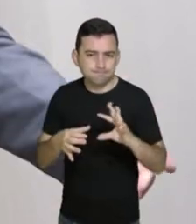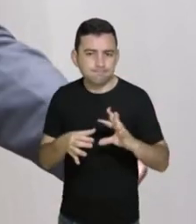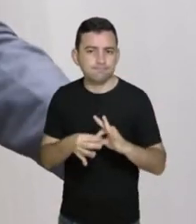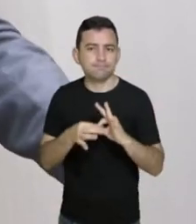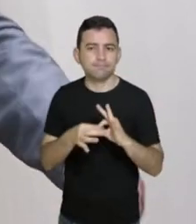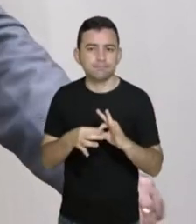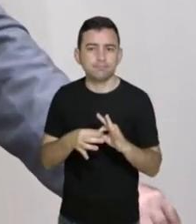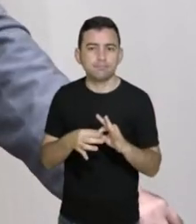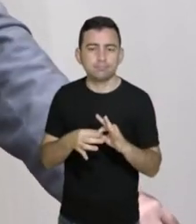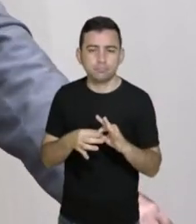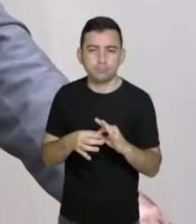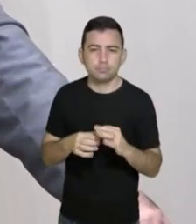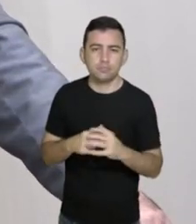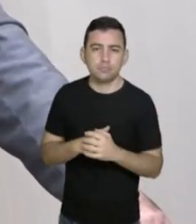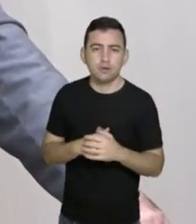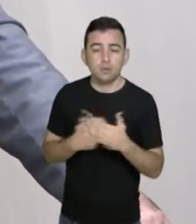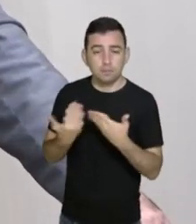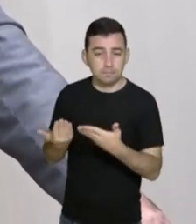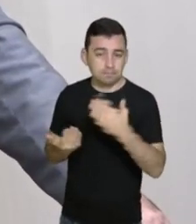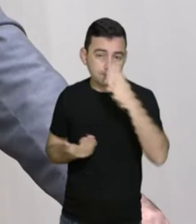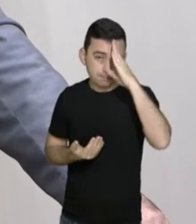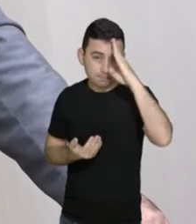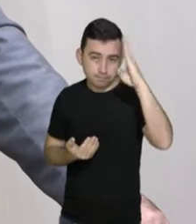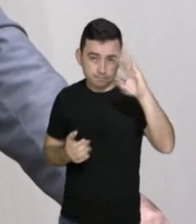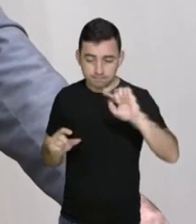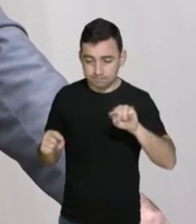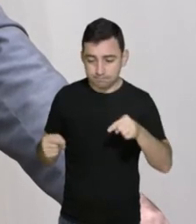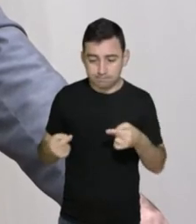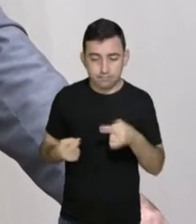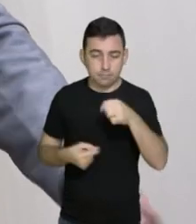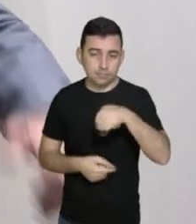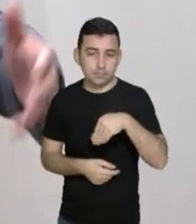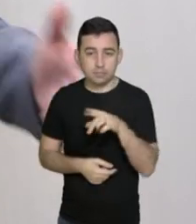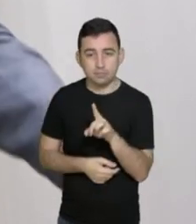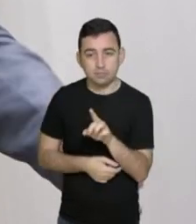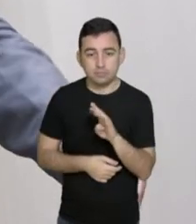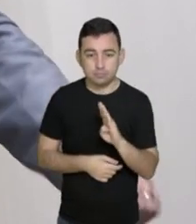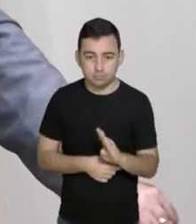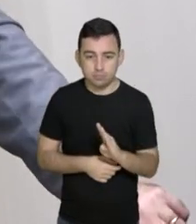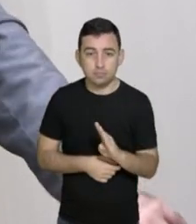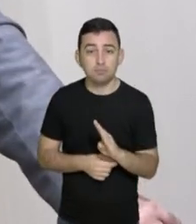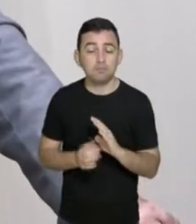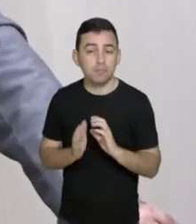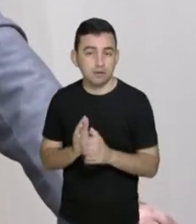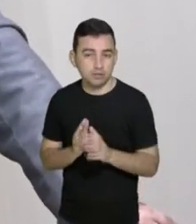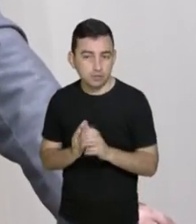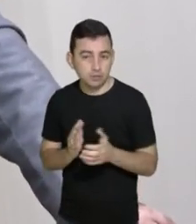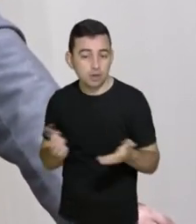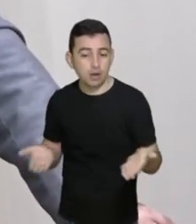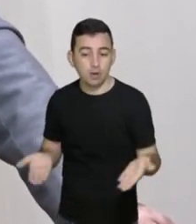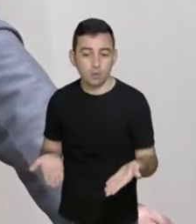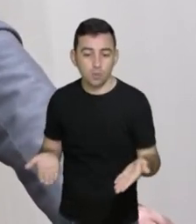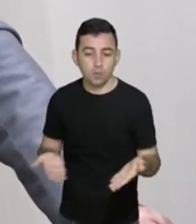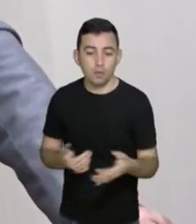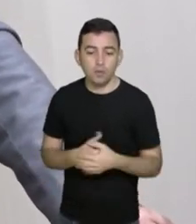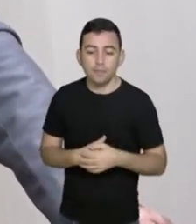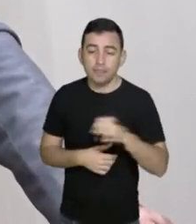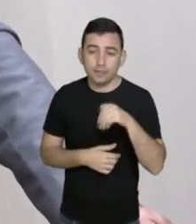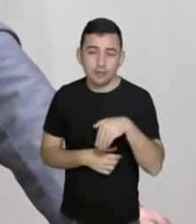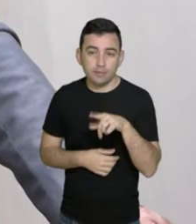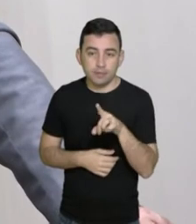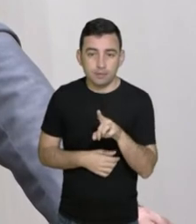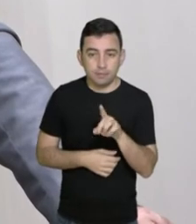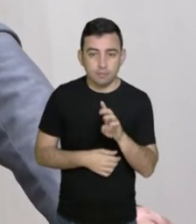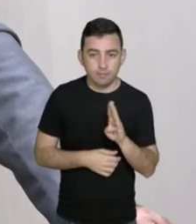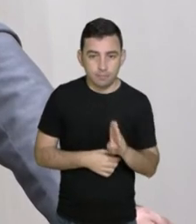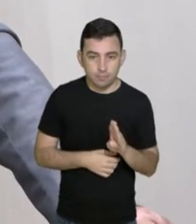tendo o seu principal oponente, o MDB, como o partido. Agora, nesse momento, o MDB